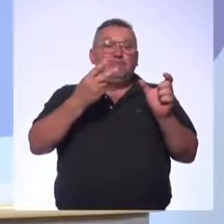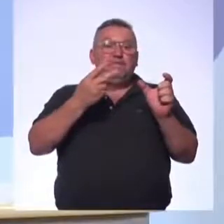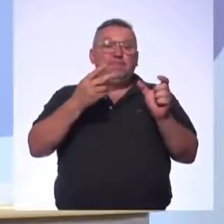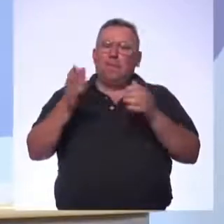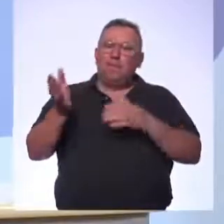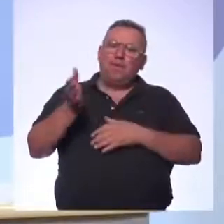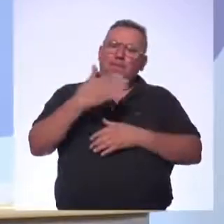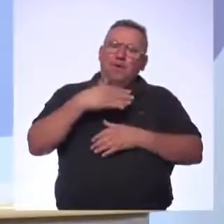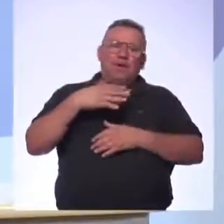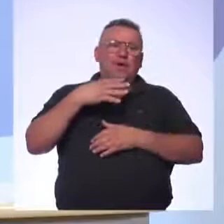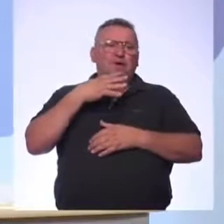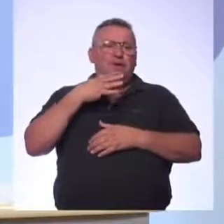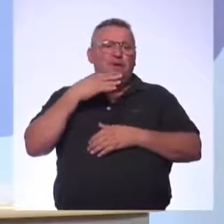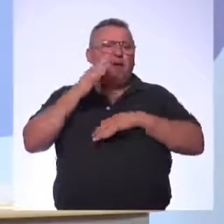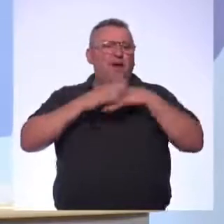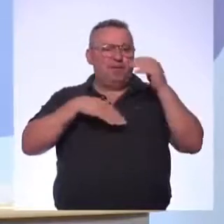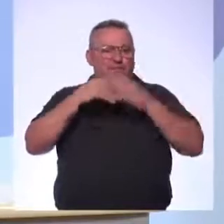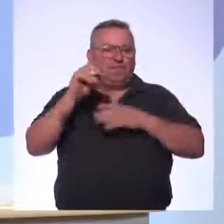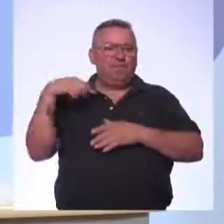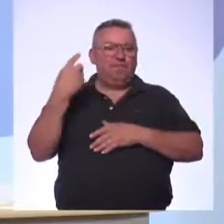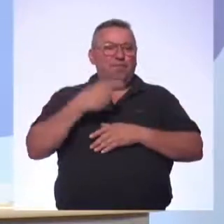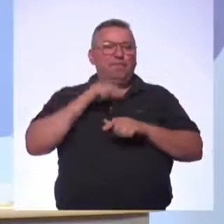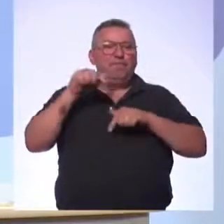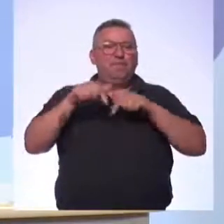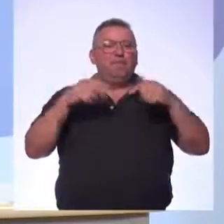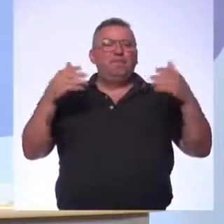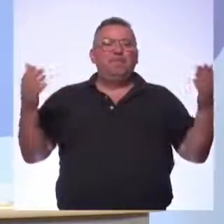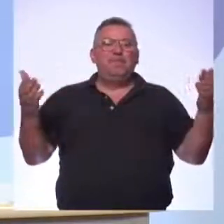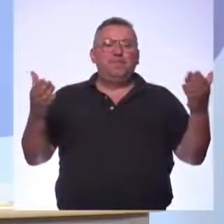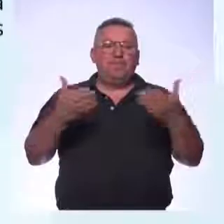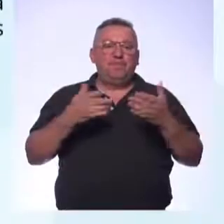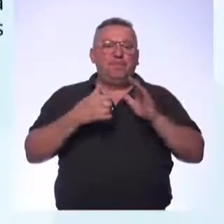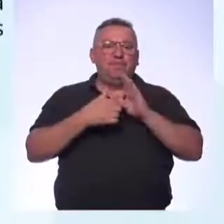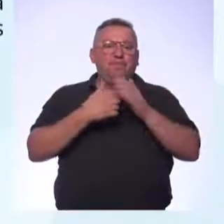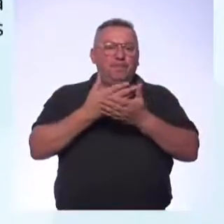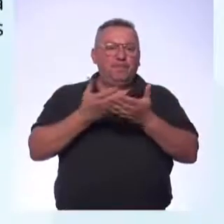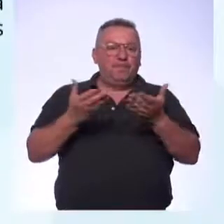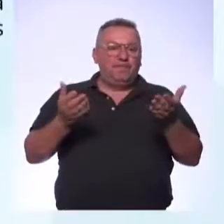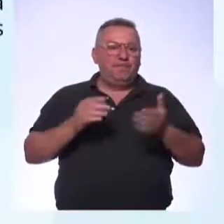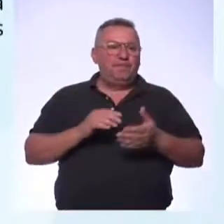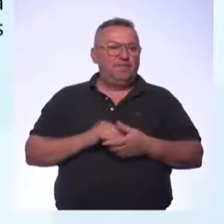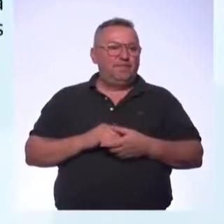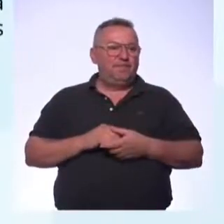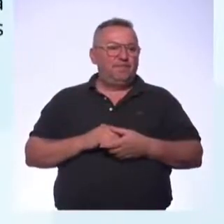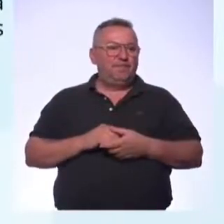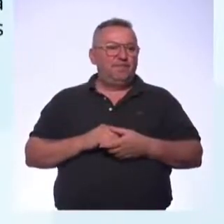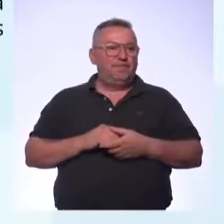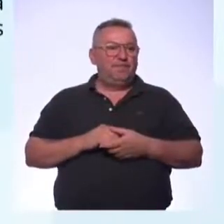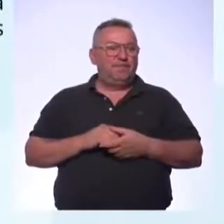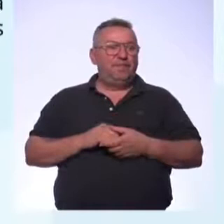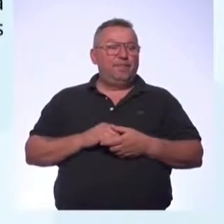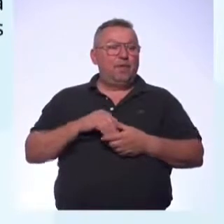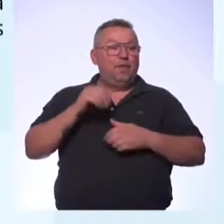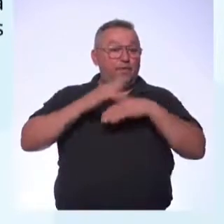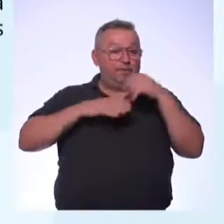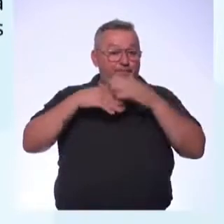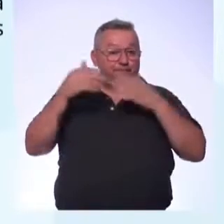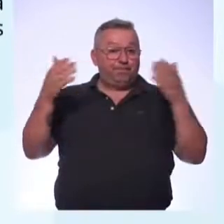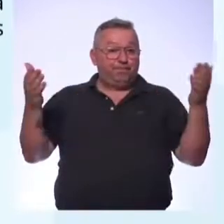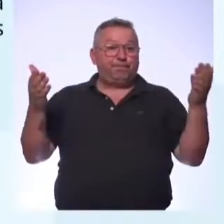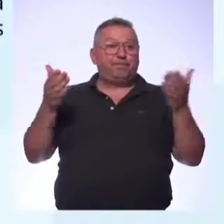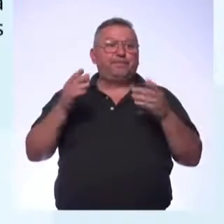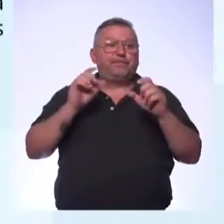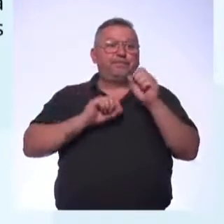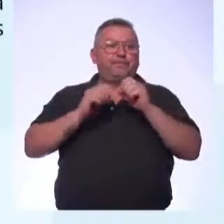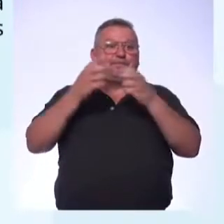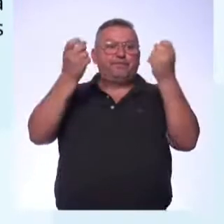bora conhecer aí a habilidade que nós trabalharemos na aula de hoje. Vai aparecer na tela agora para vocês. Então, a habilidade que nós trabalharemos hoje